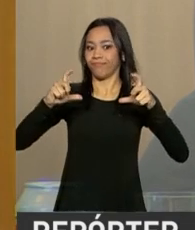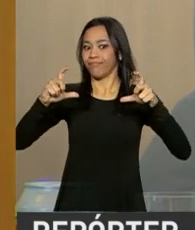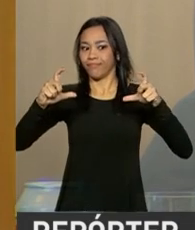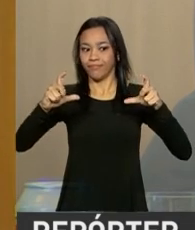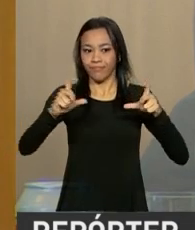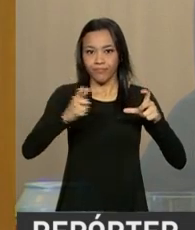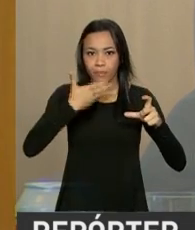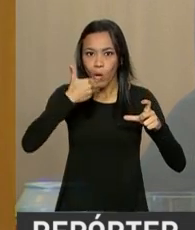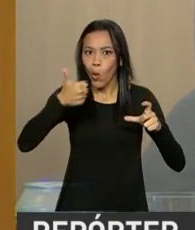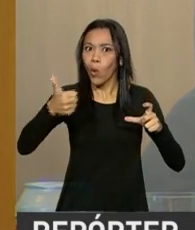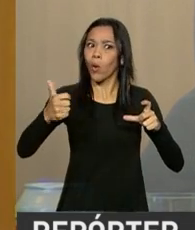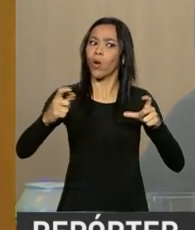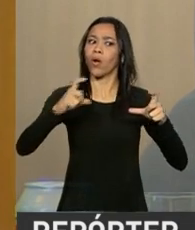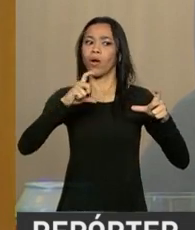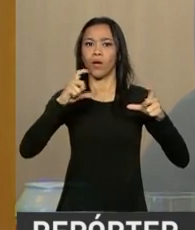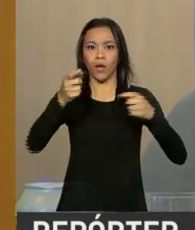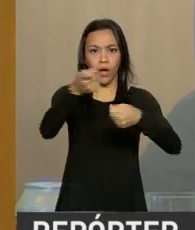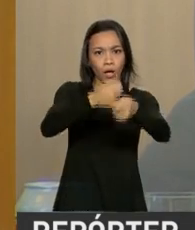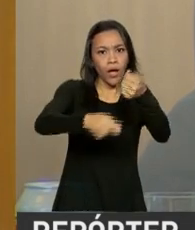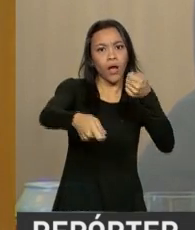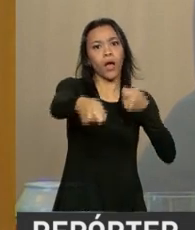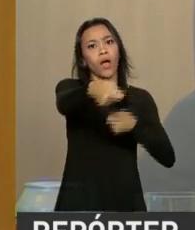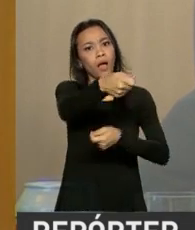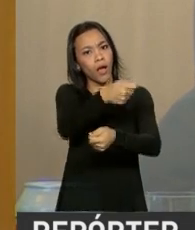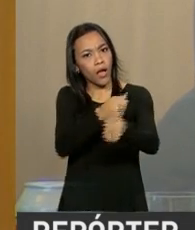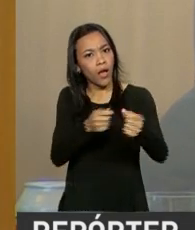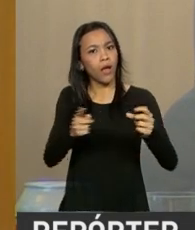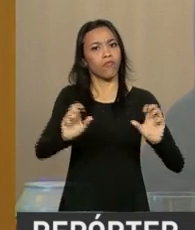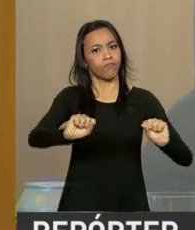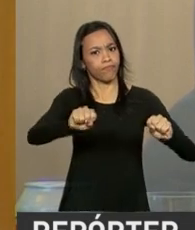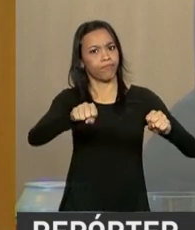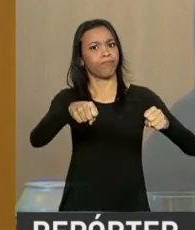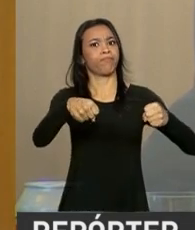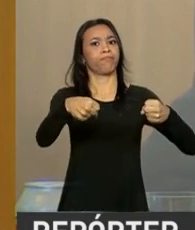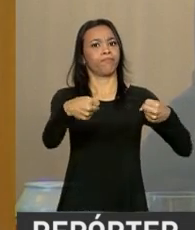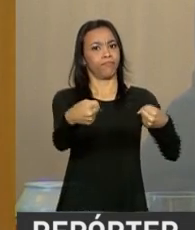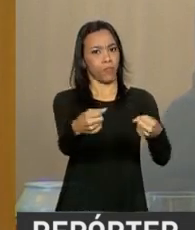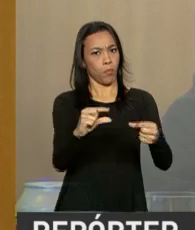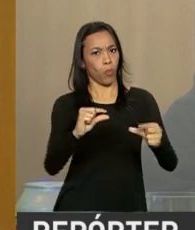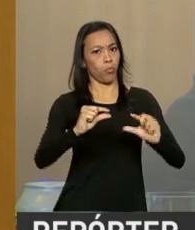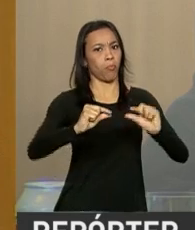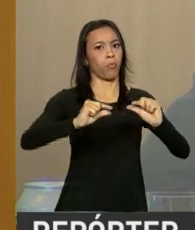melhora, está começando a mostrar uma confiança voltando. Você pode olhar